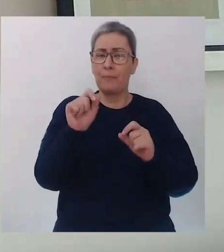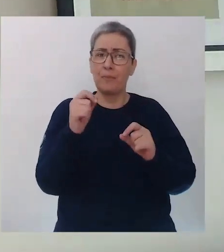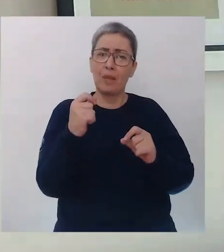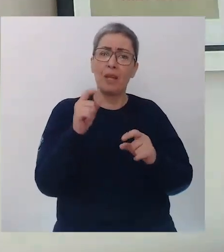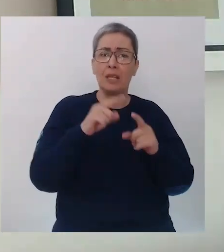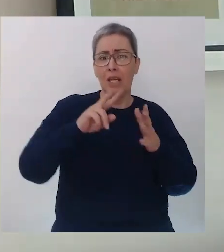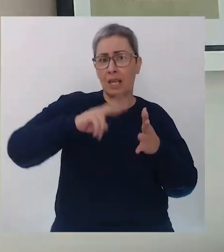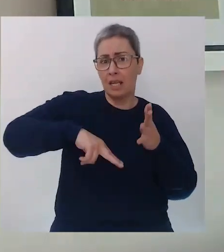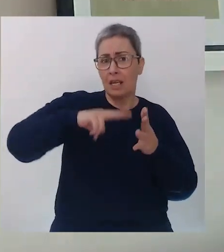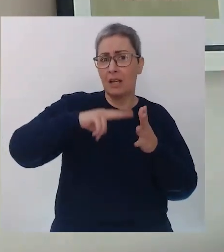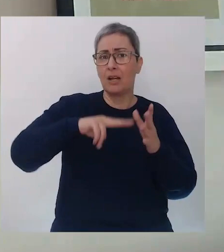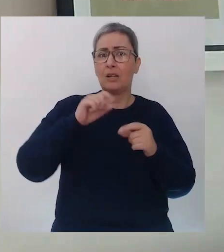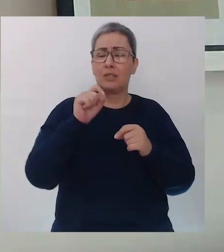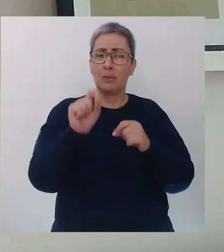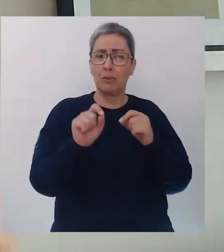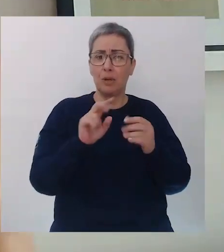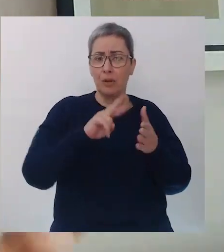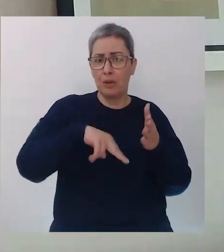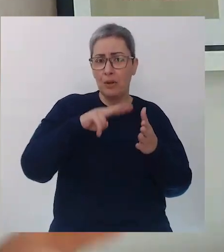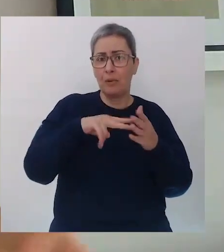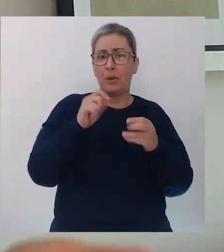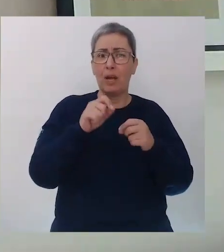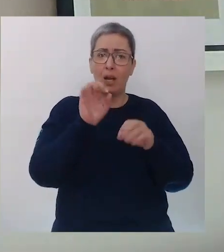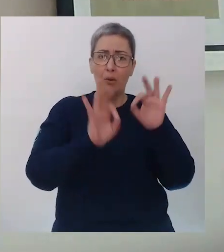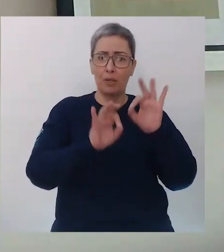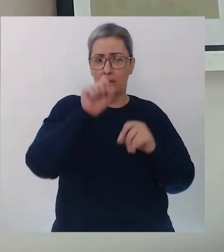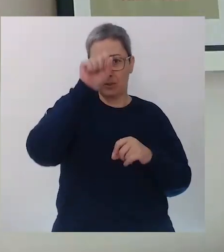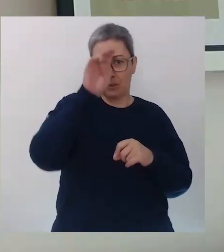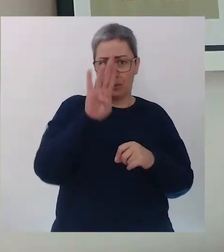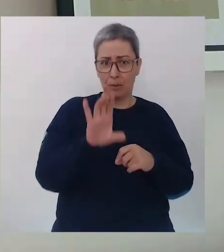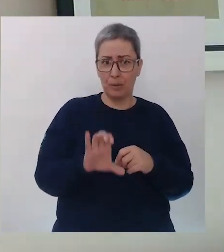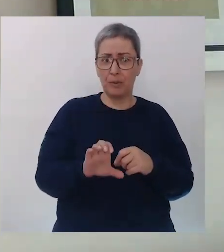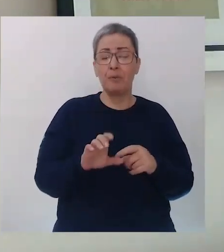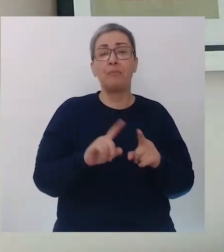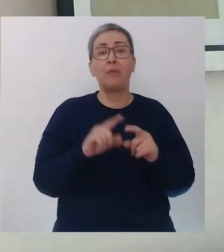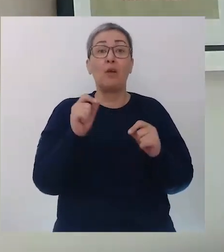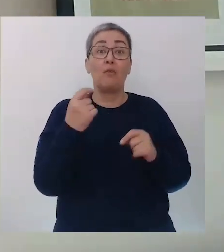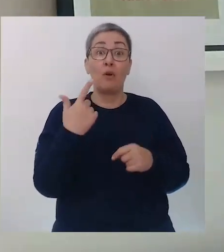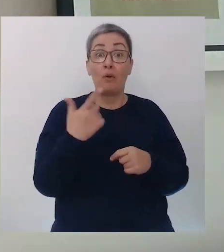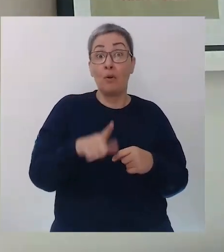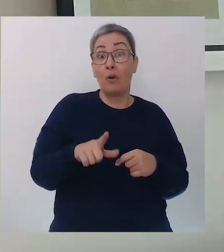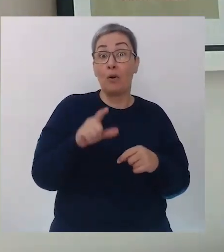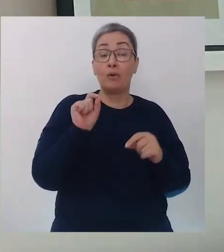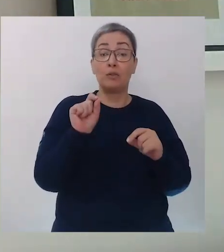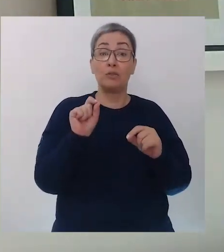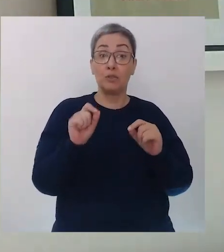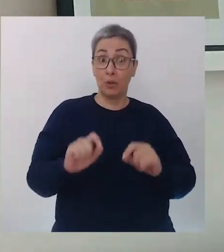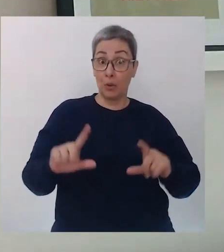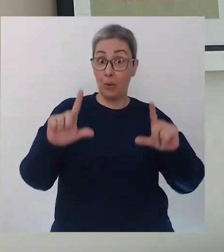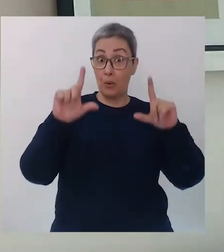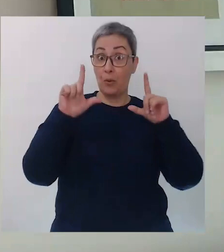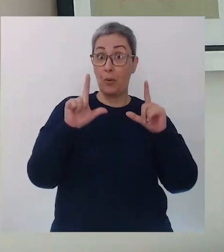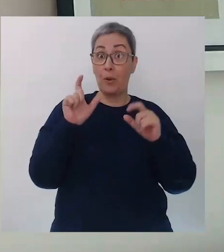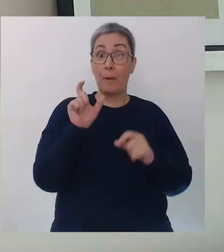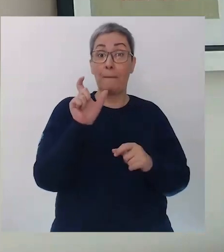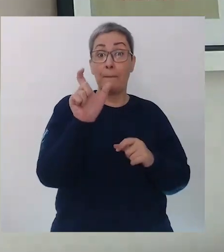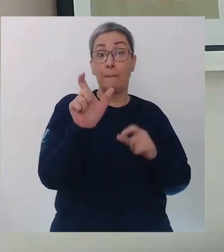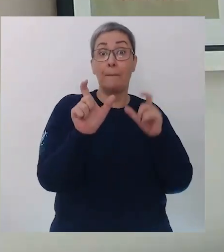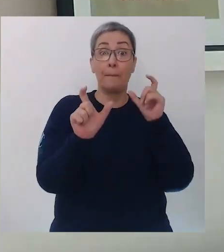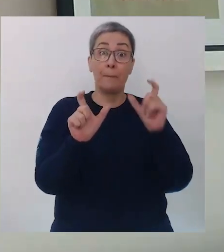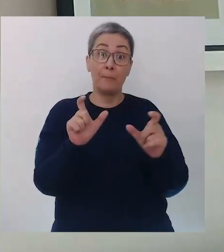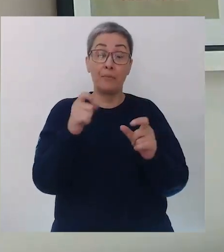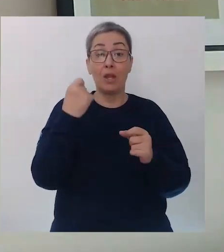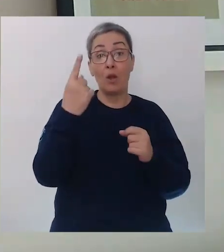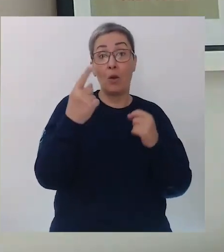com palavras, né, e a leitura de alguma delas, colocamos em ordem alfabética, né. Então, vou colocar novamente aí na tela